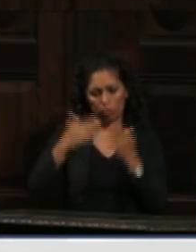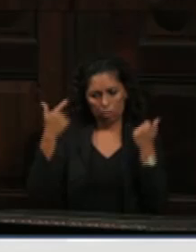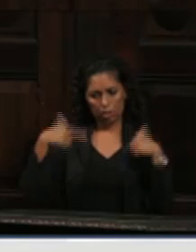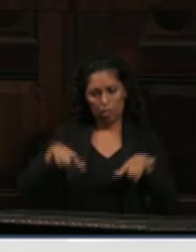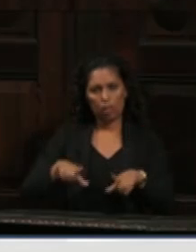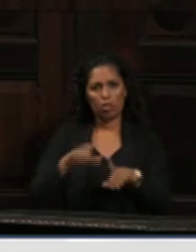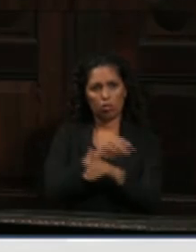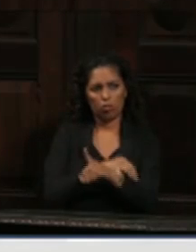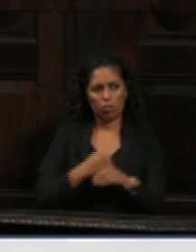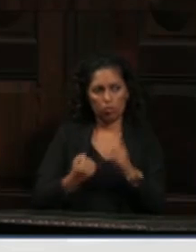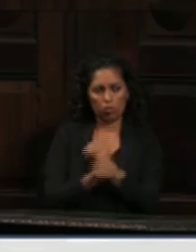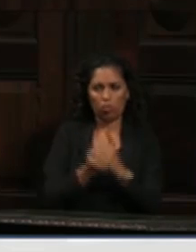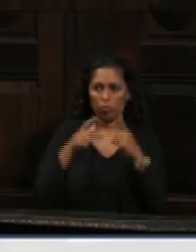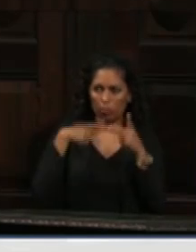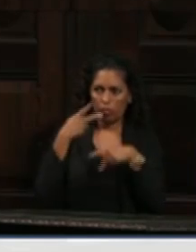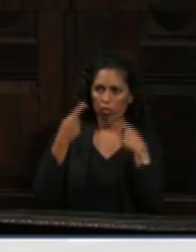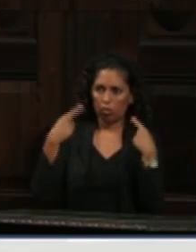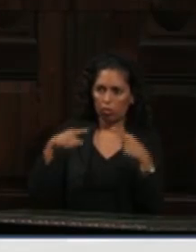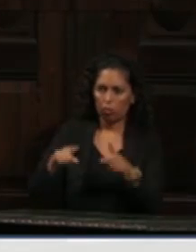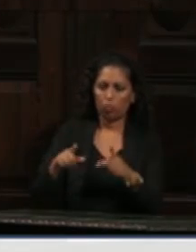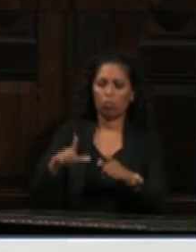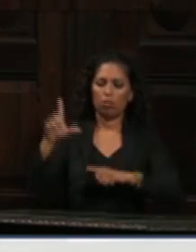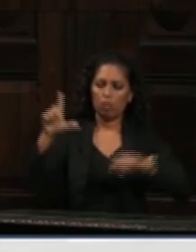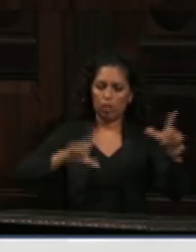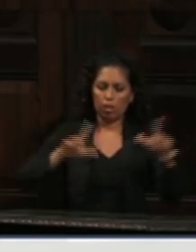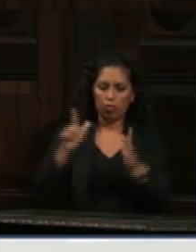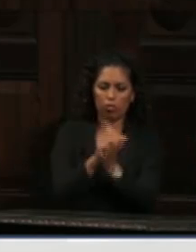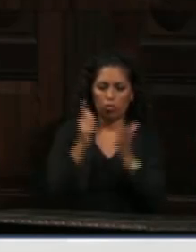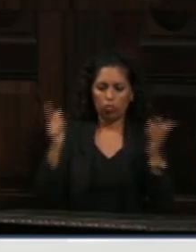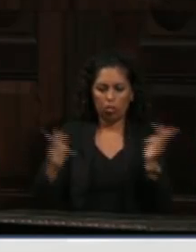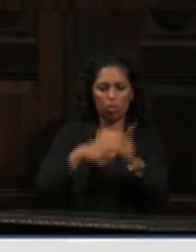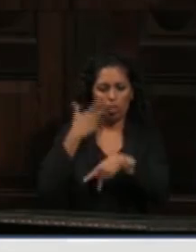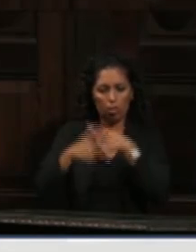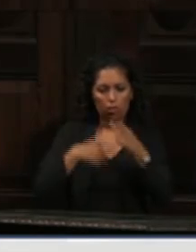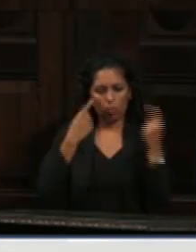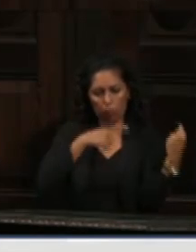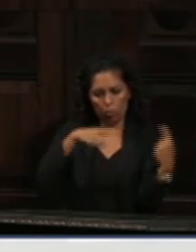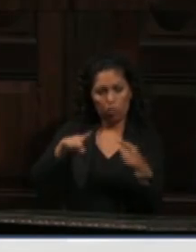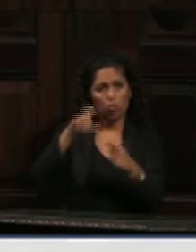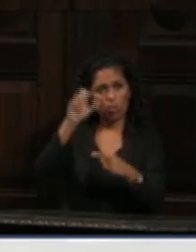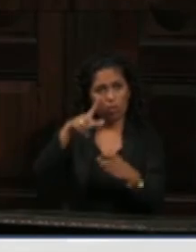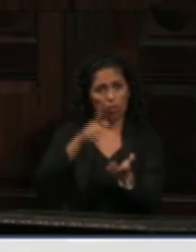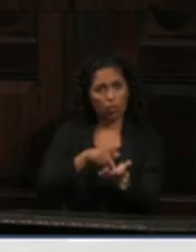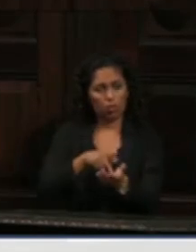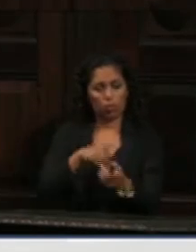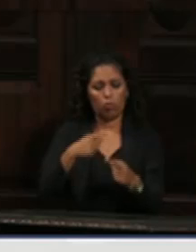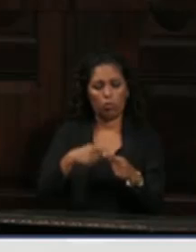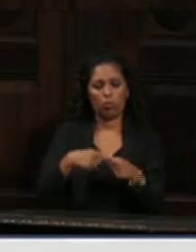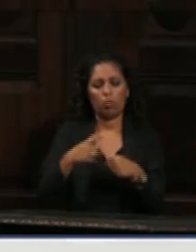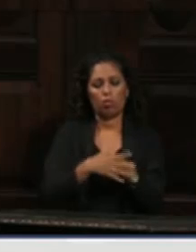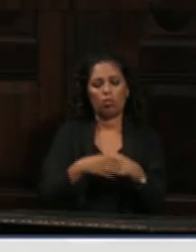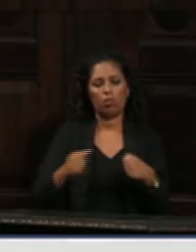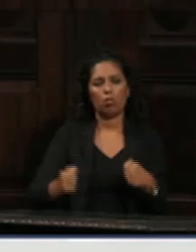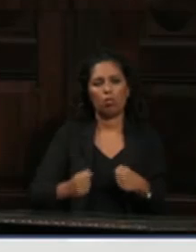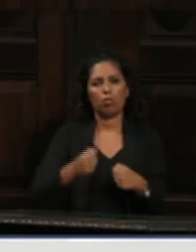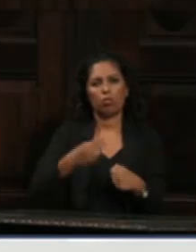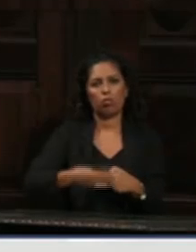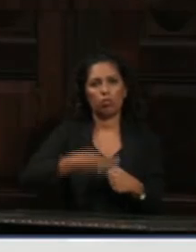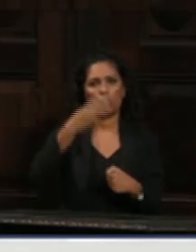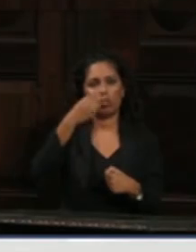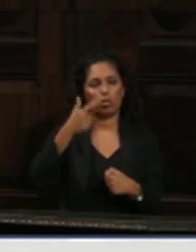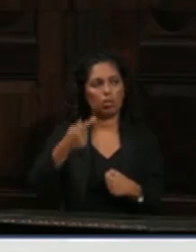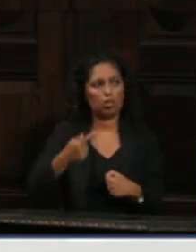mídia escrita, falada e televisada. Porque o artigo 37, doutor